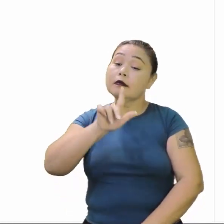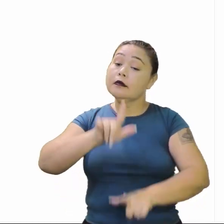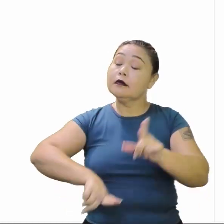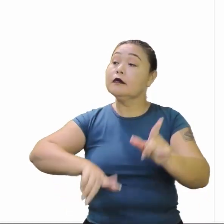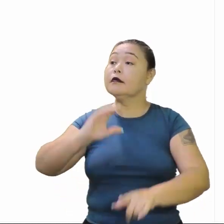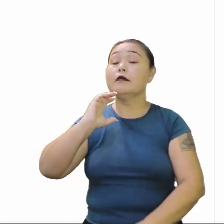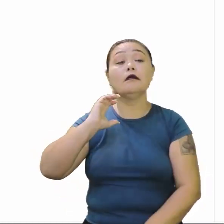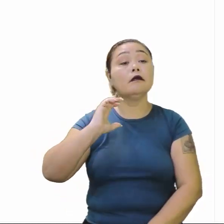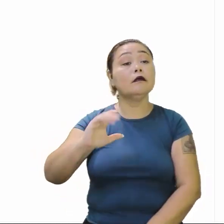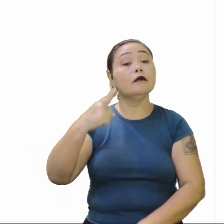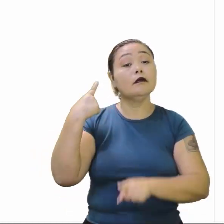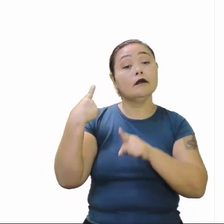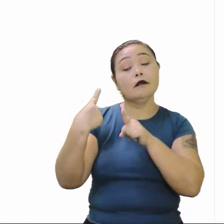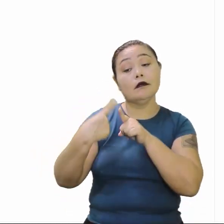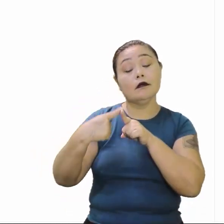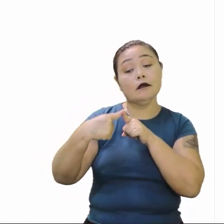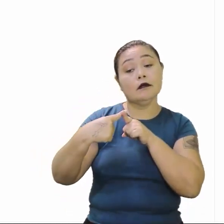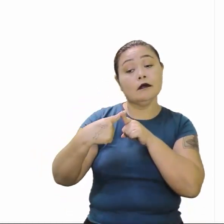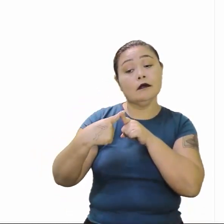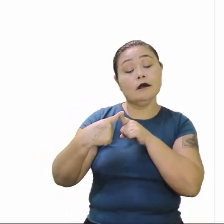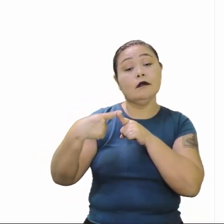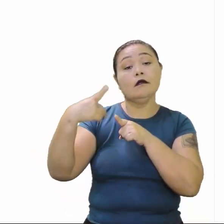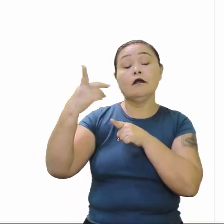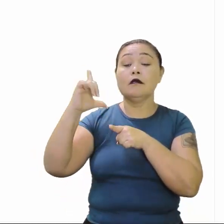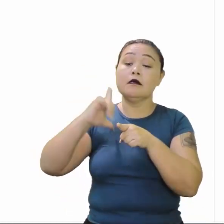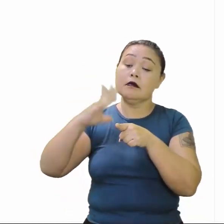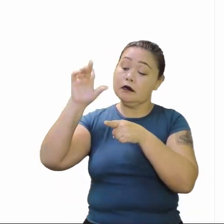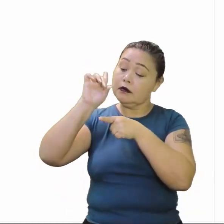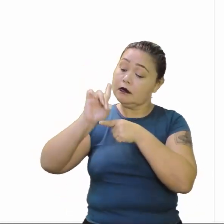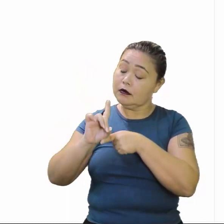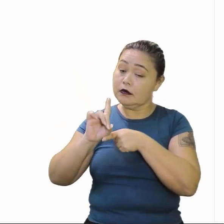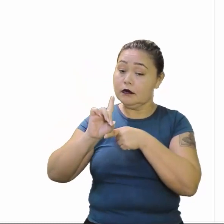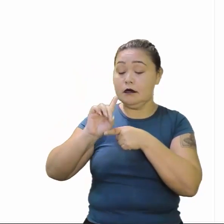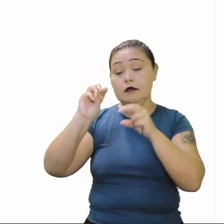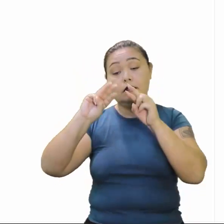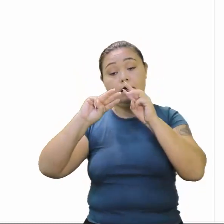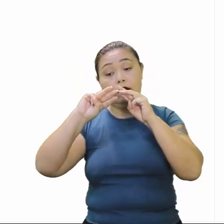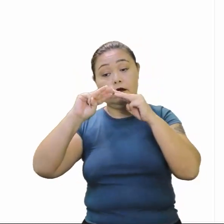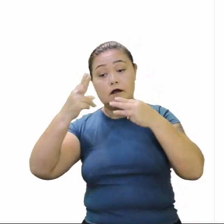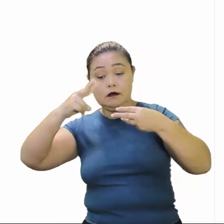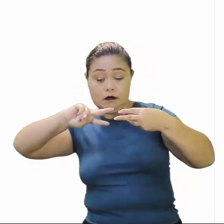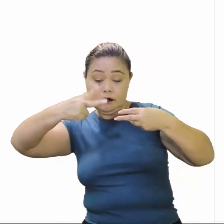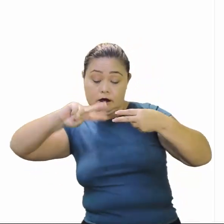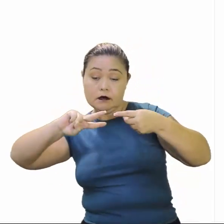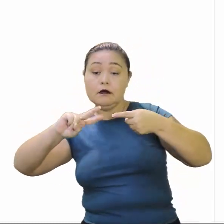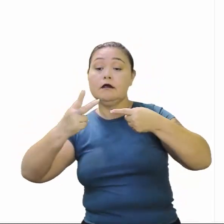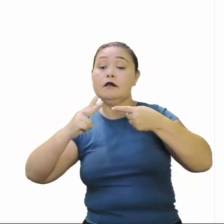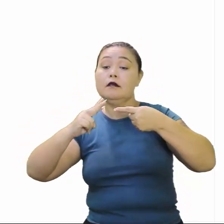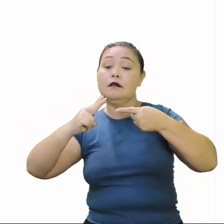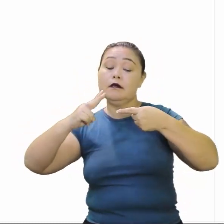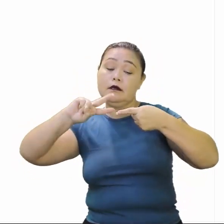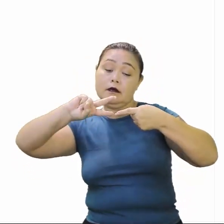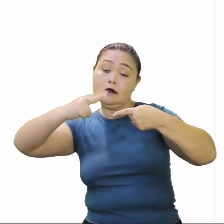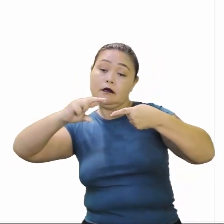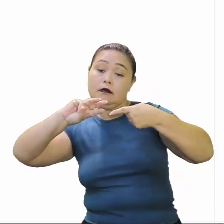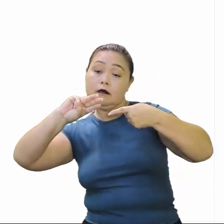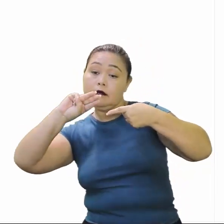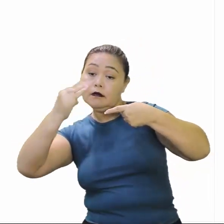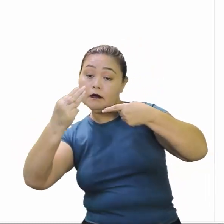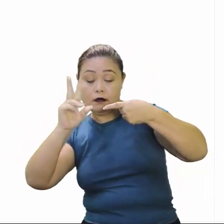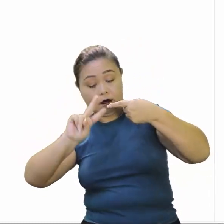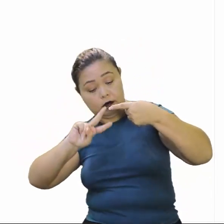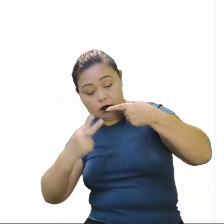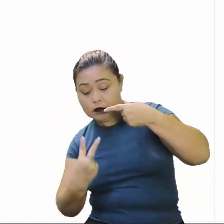C, porque tendo densidade igual à relação de massa sobre